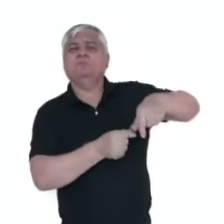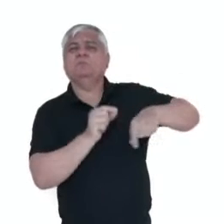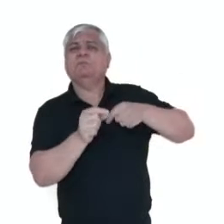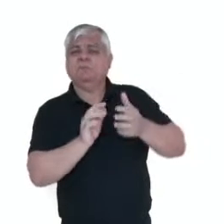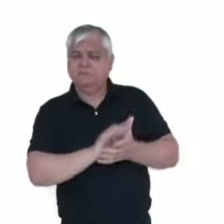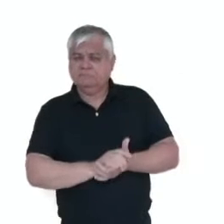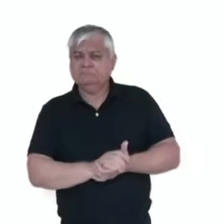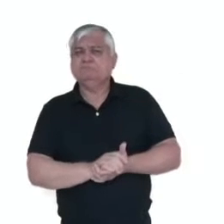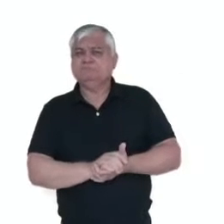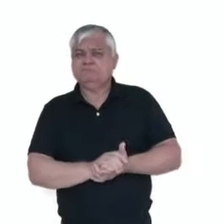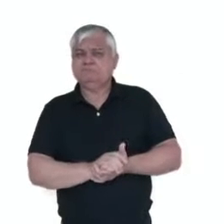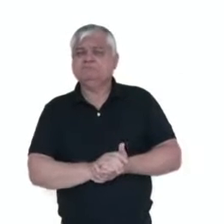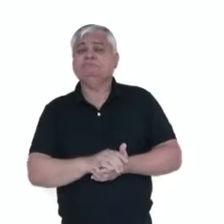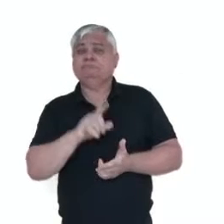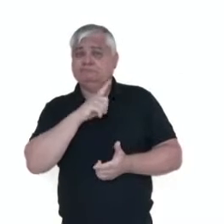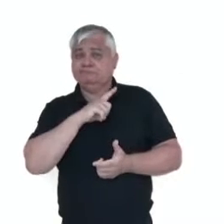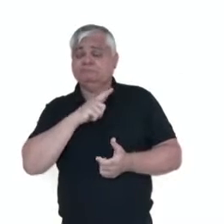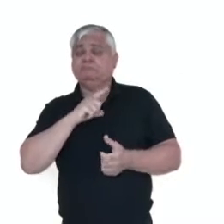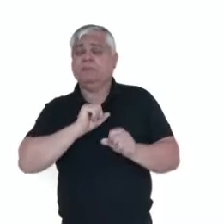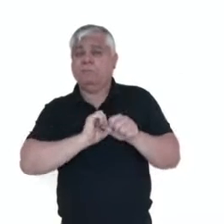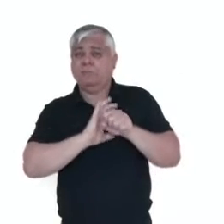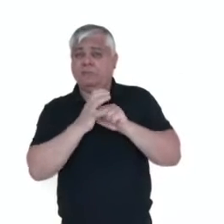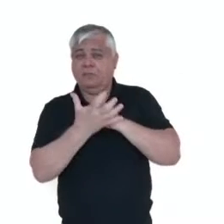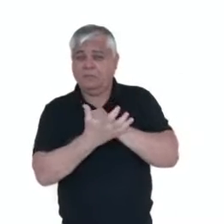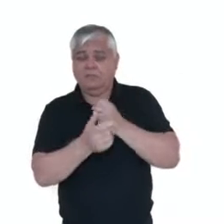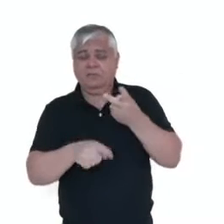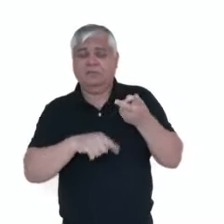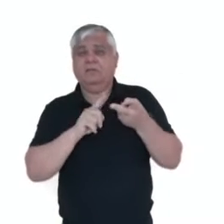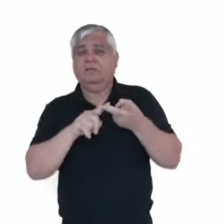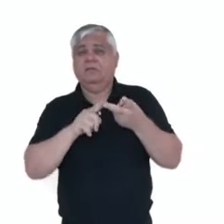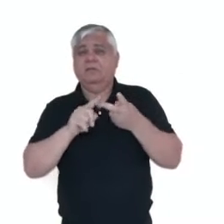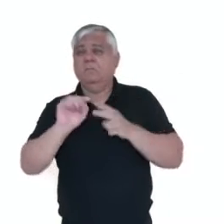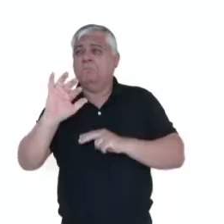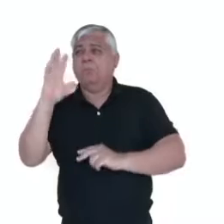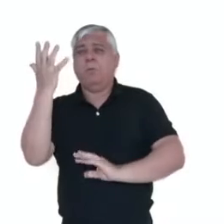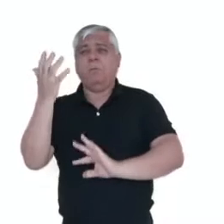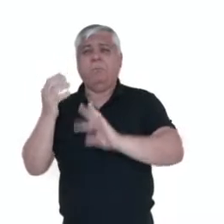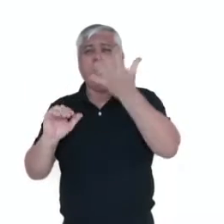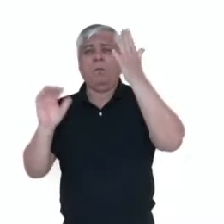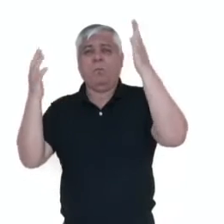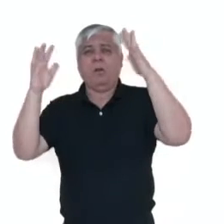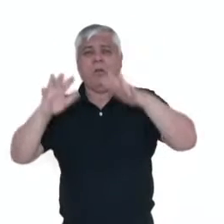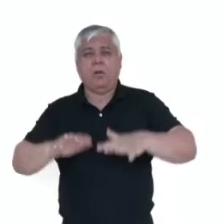enfrentamos, tais como a pandemia e os desastres climáticos.